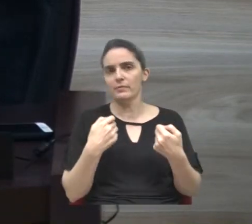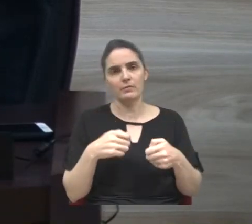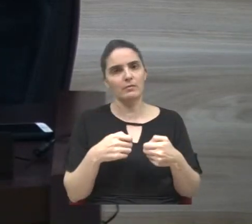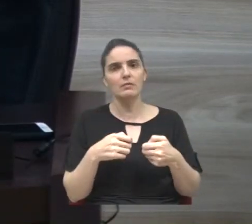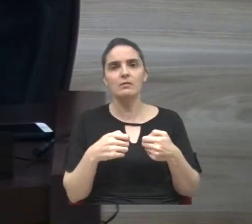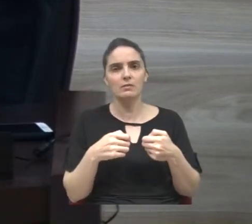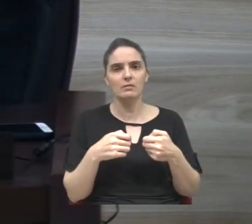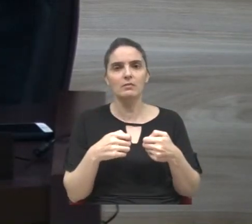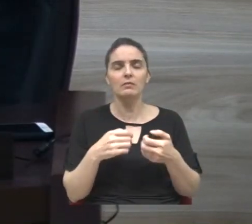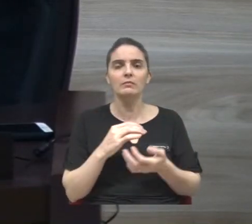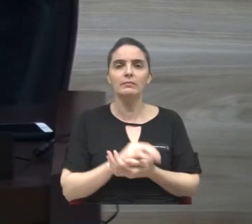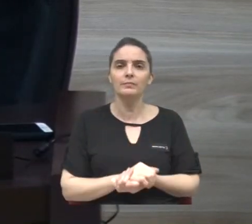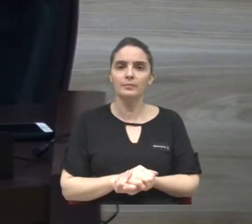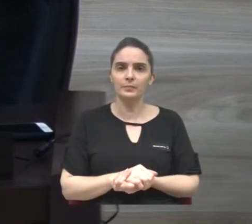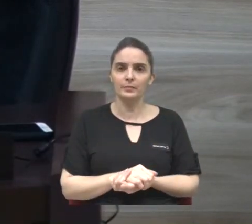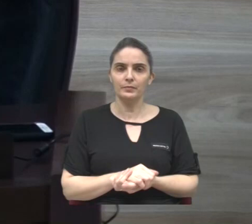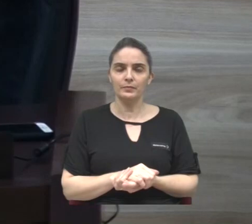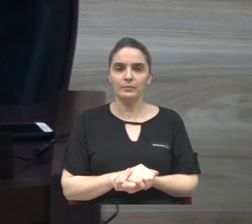ar.